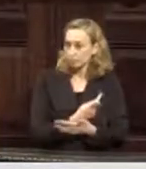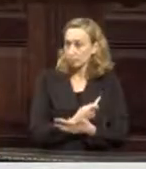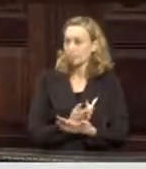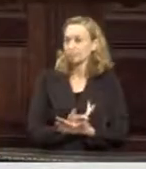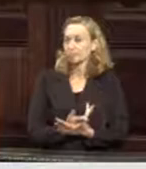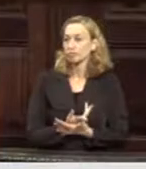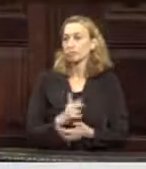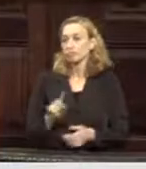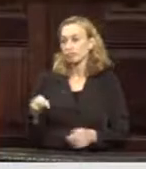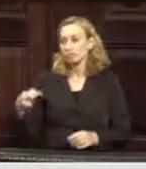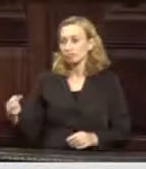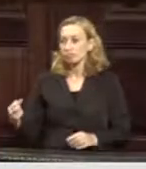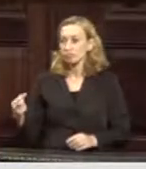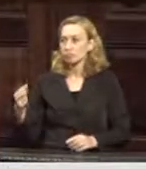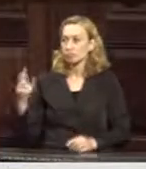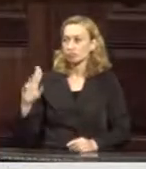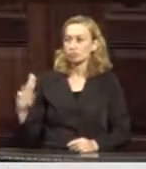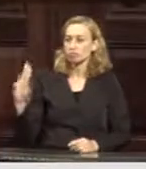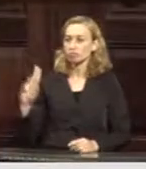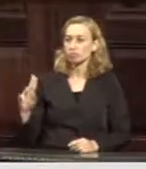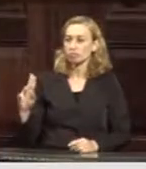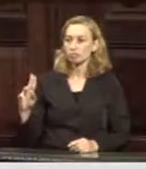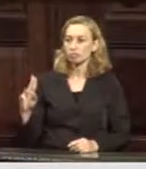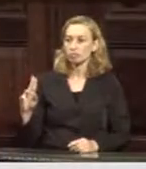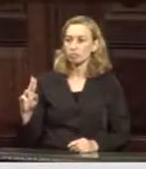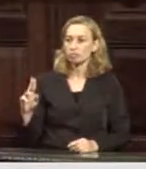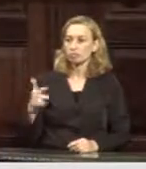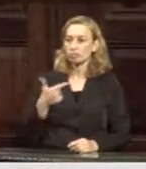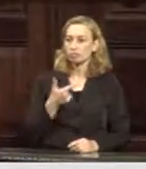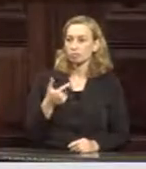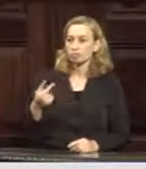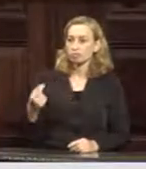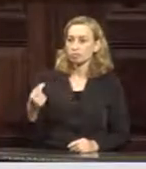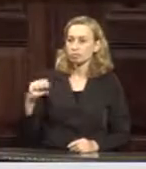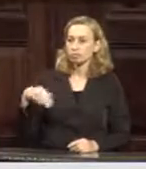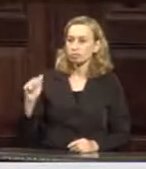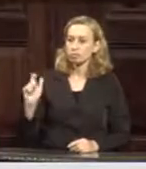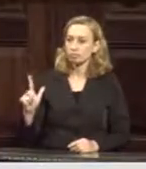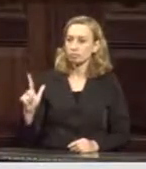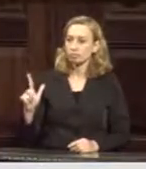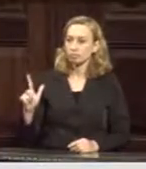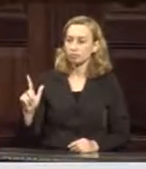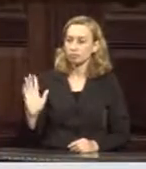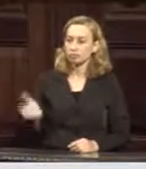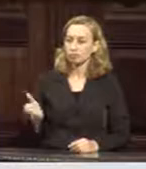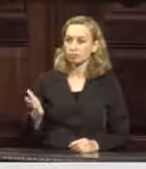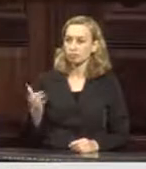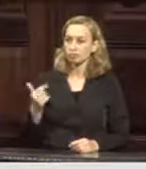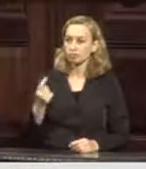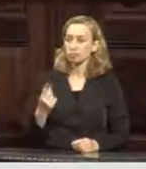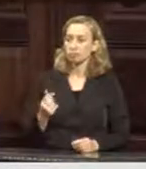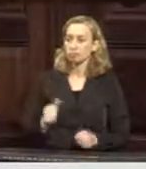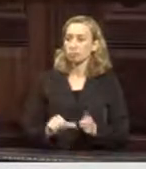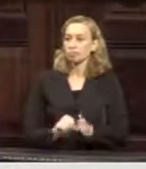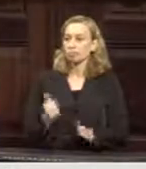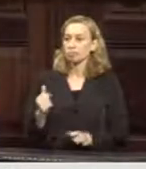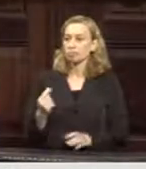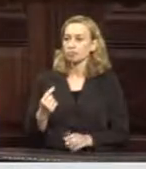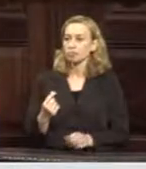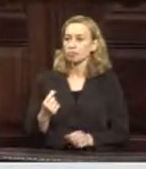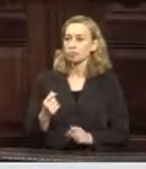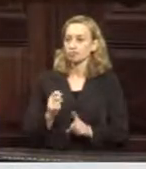de R$ 200.000 em relação a despesas com o pessoal no primeiro trimestre. Ou seja, os duodécimos são